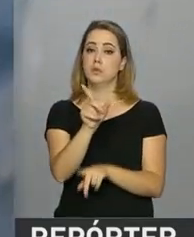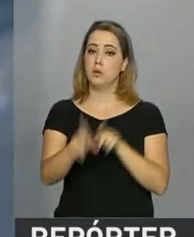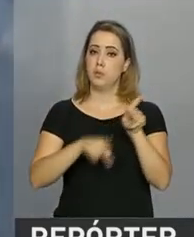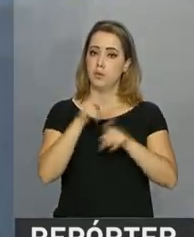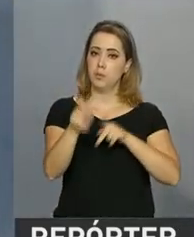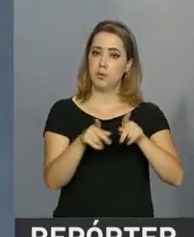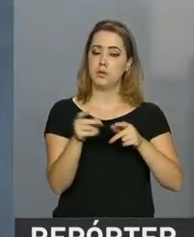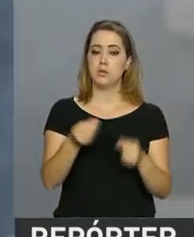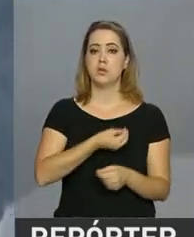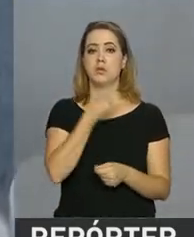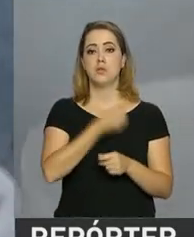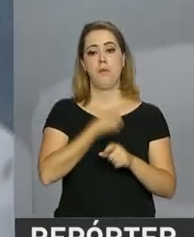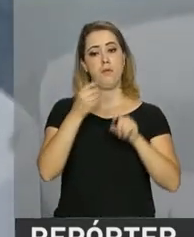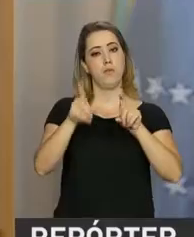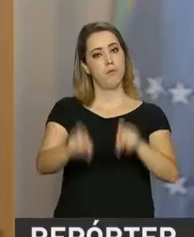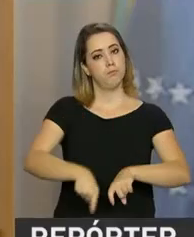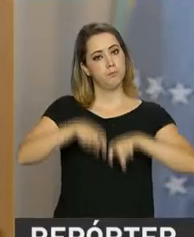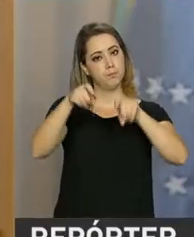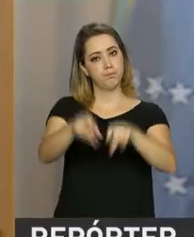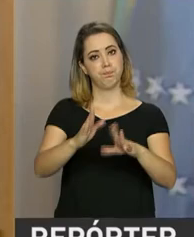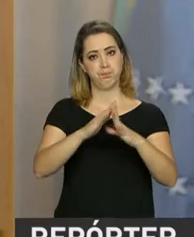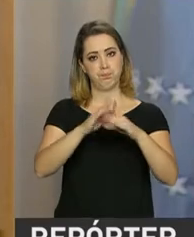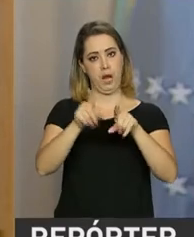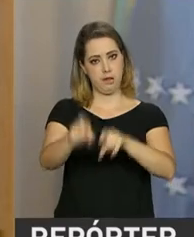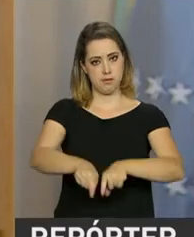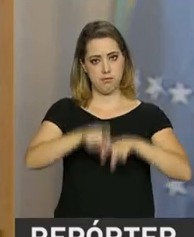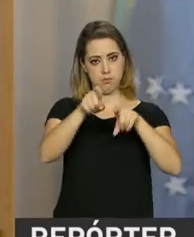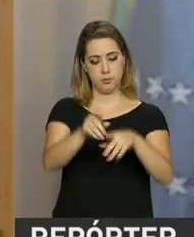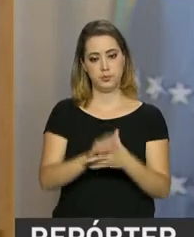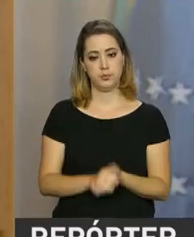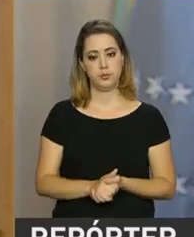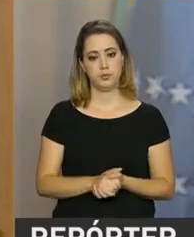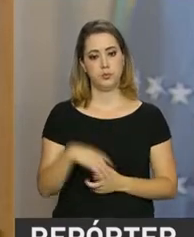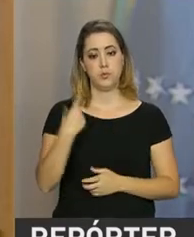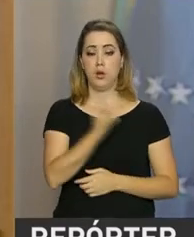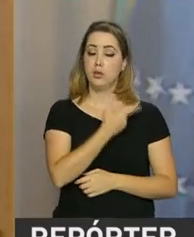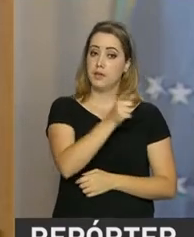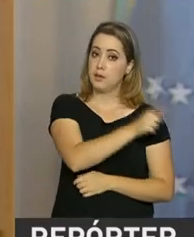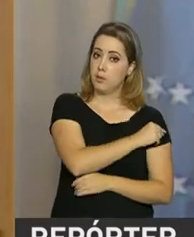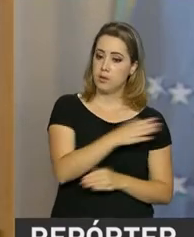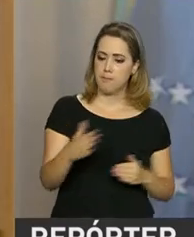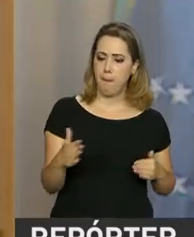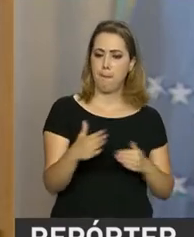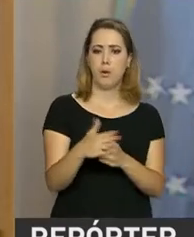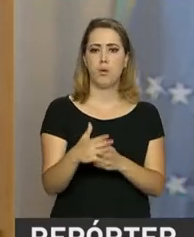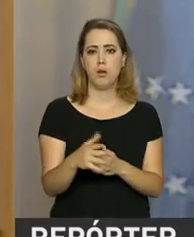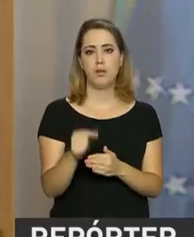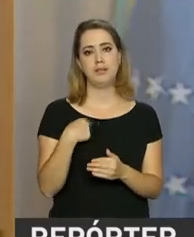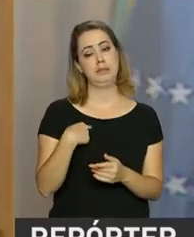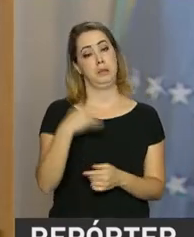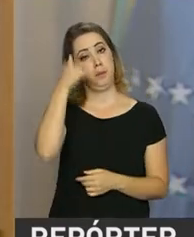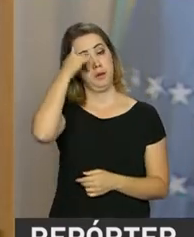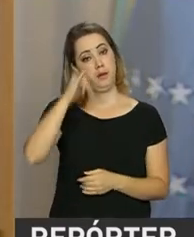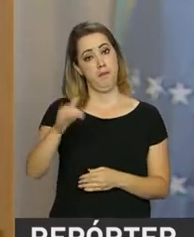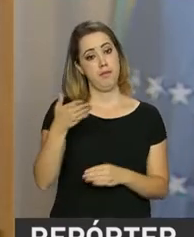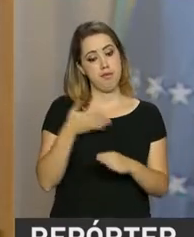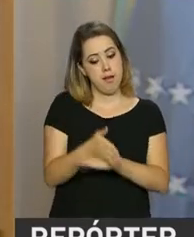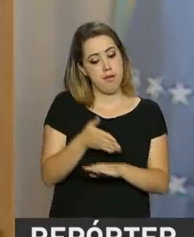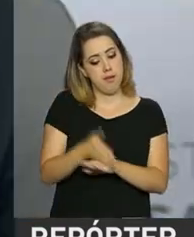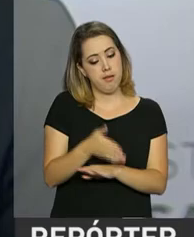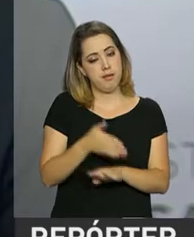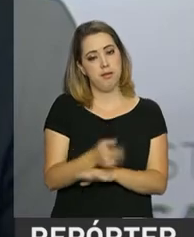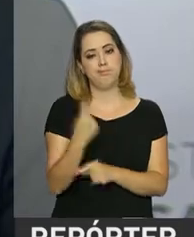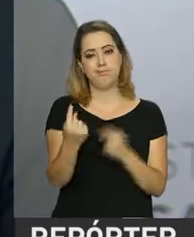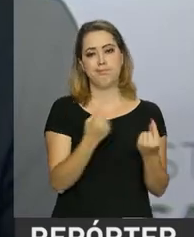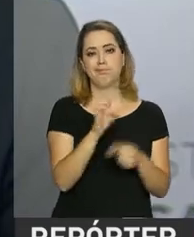que vive nas zonas rurais estou fazendo uma vacinação de bloqueio para evitar que a entrada da safra maior no nosso espaço